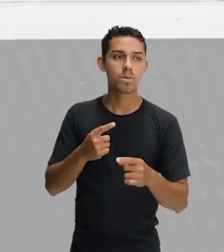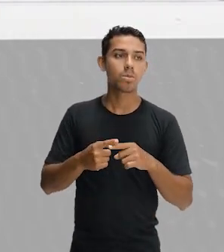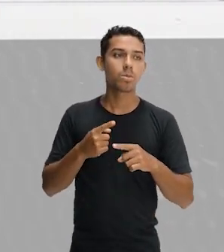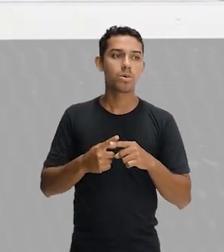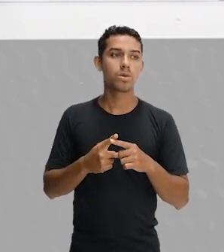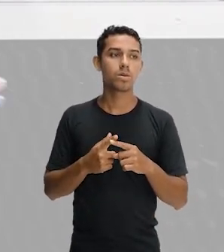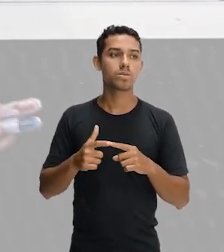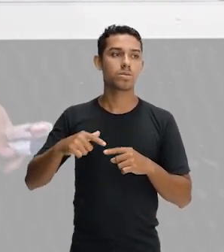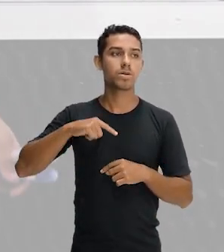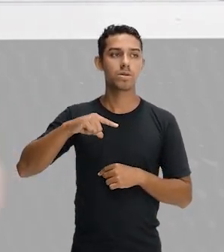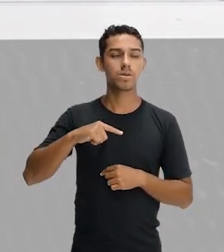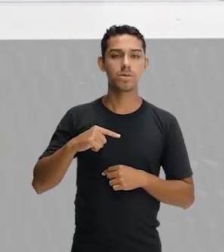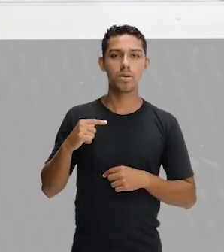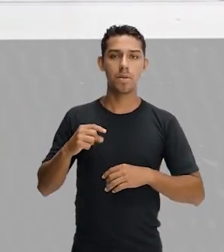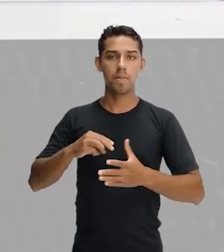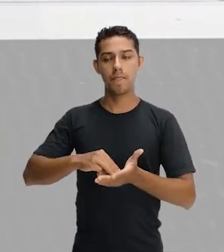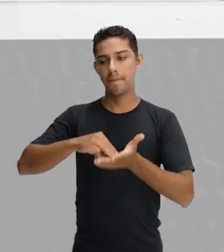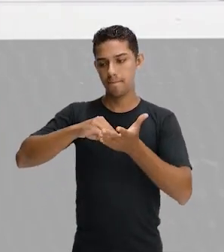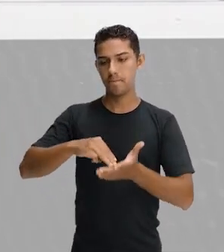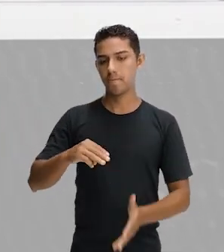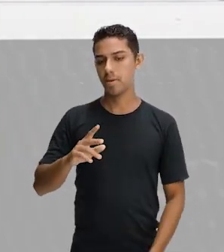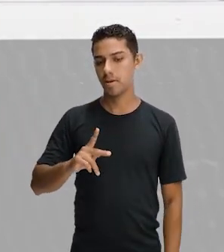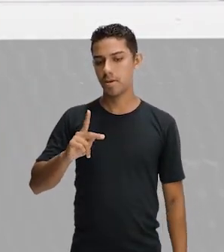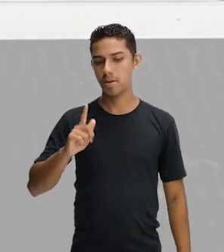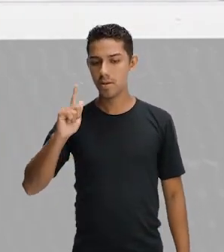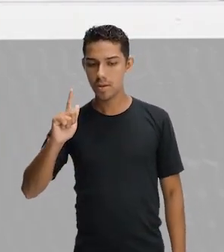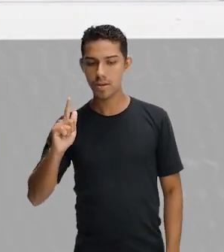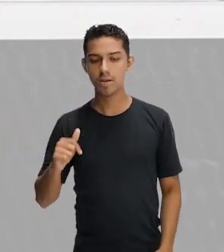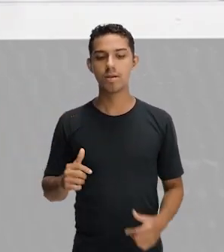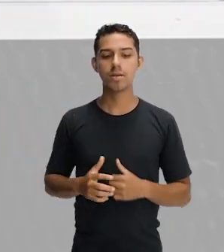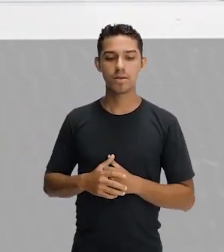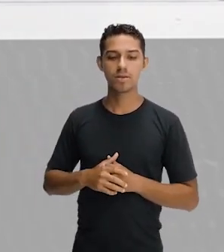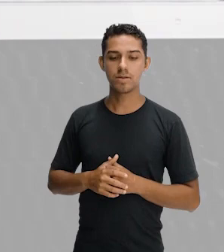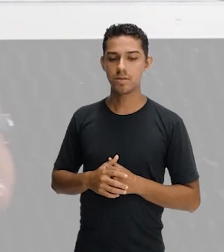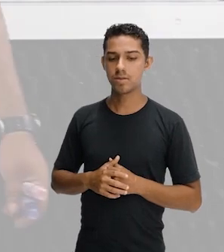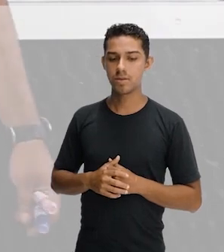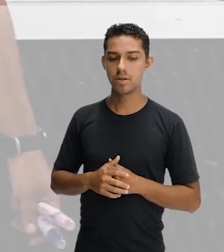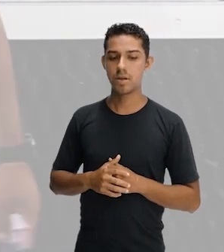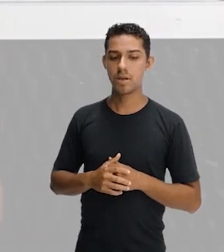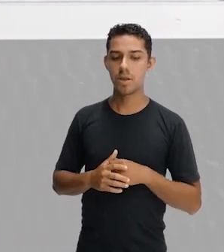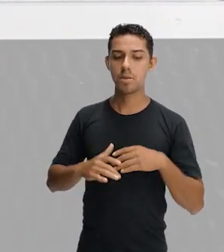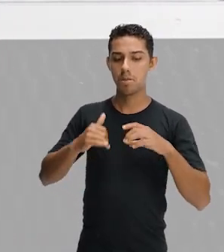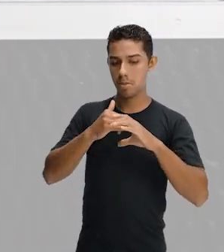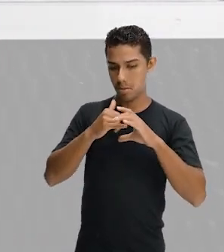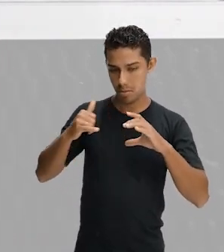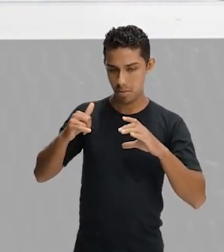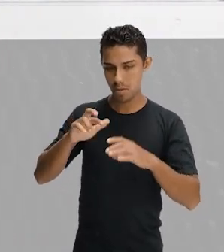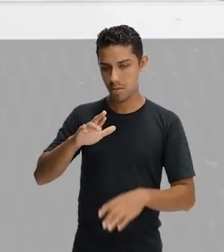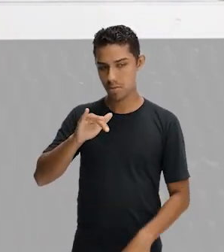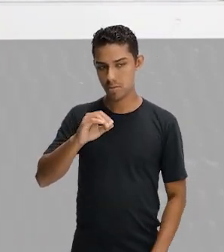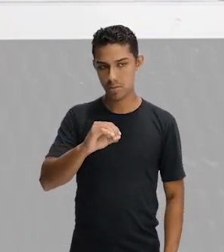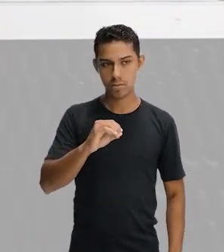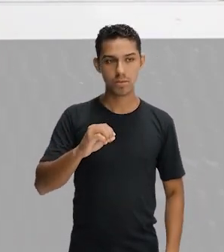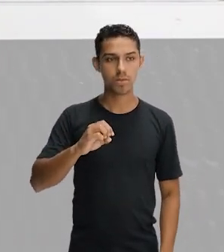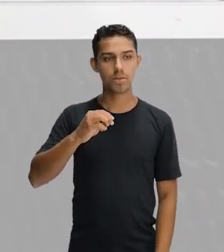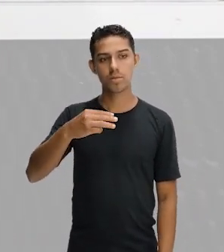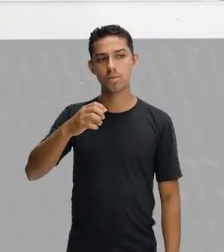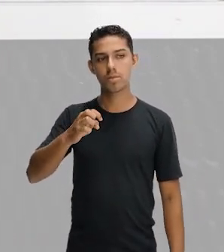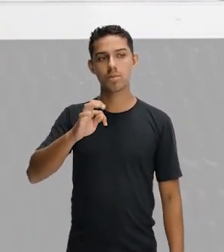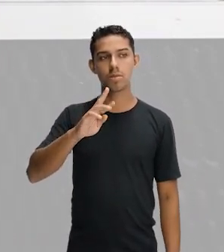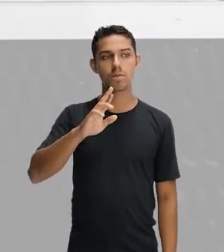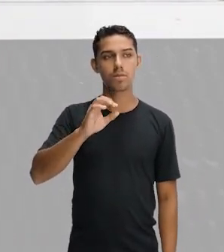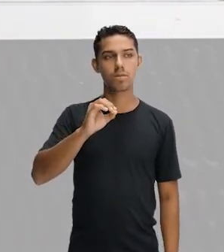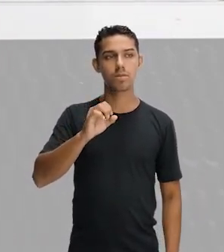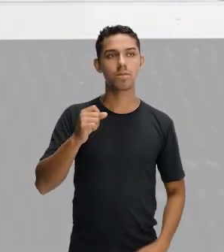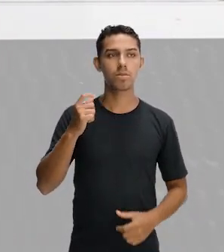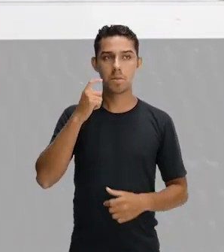em quilos, sistema internacional, e eu tenho o raio em metros, que também é sistema internacional. Então, esse momento